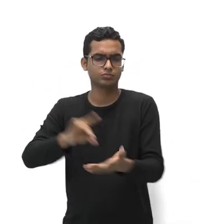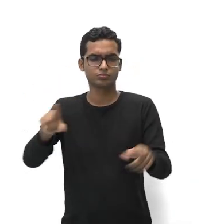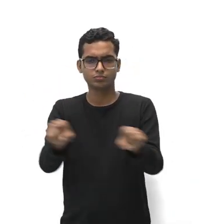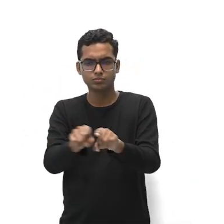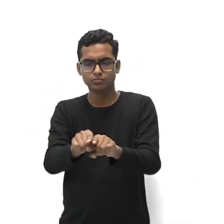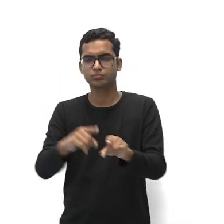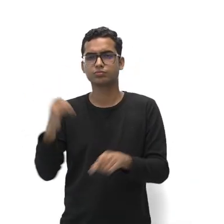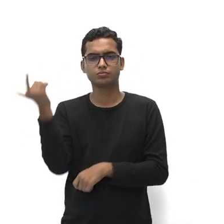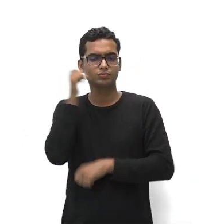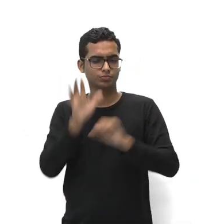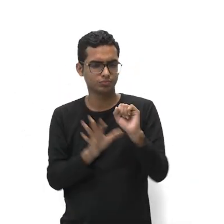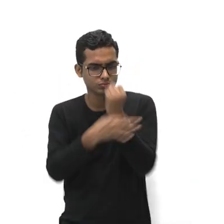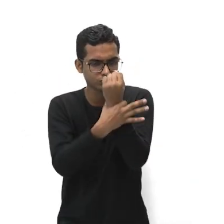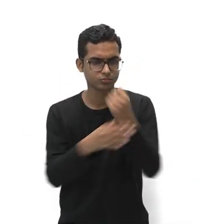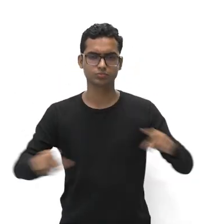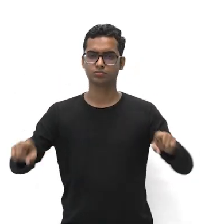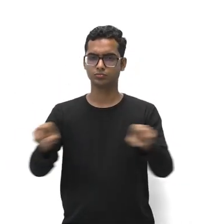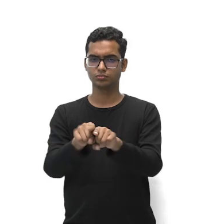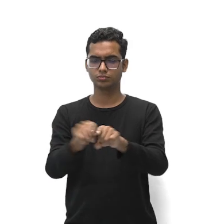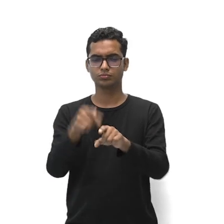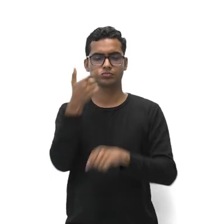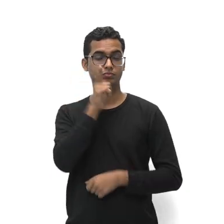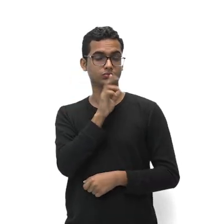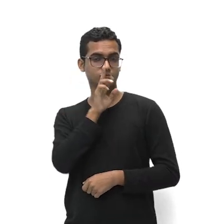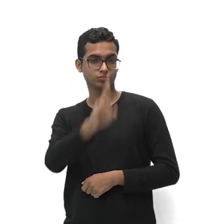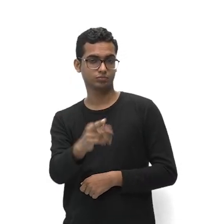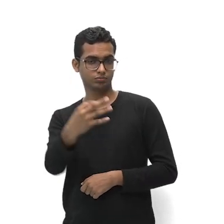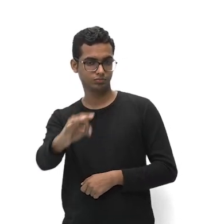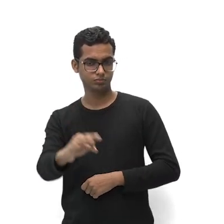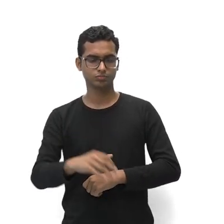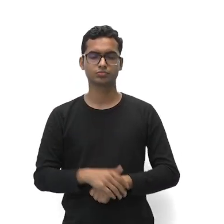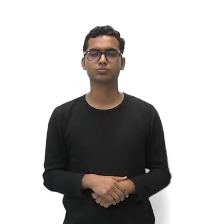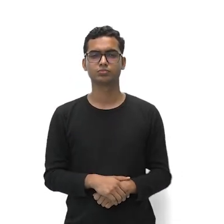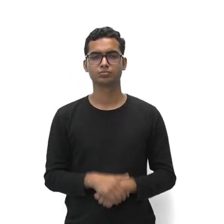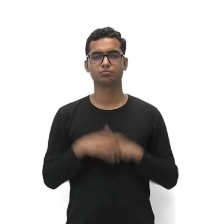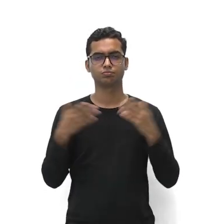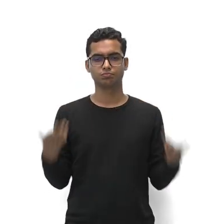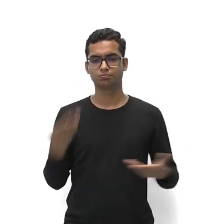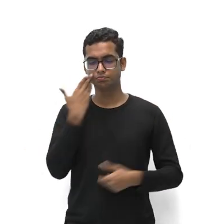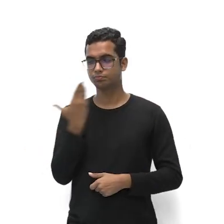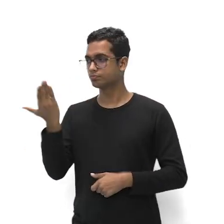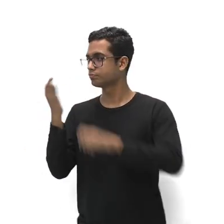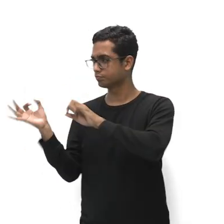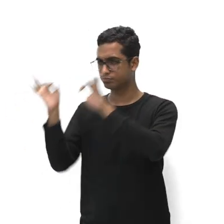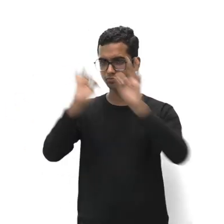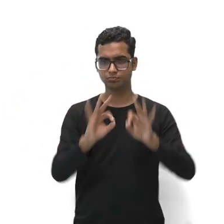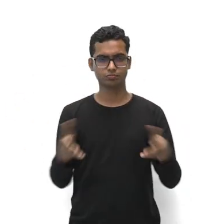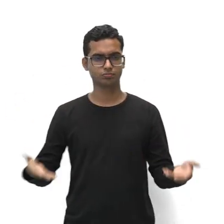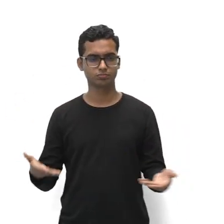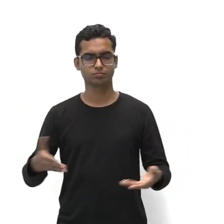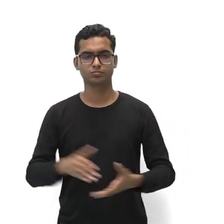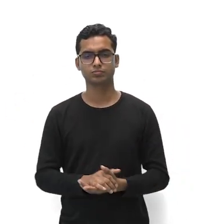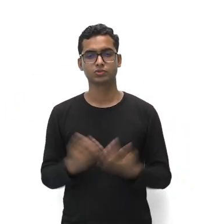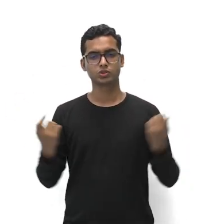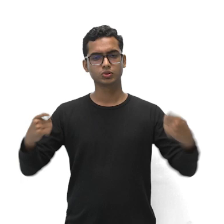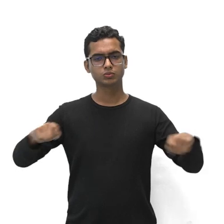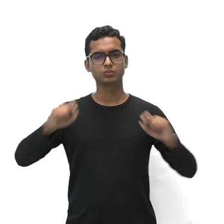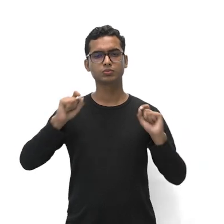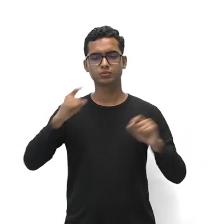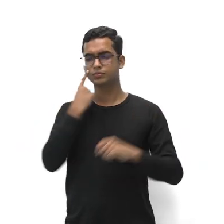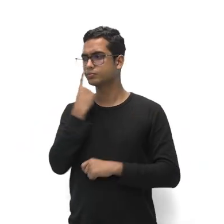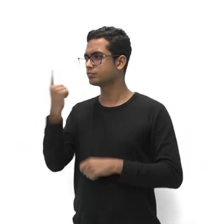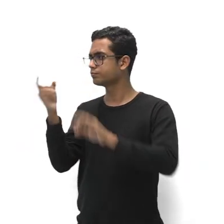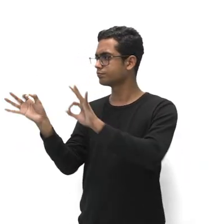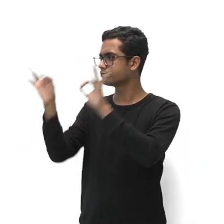né, tenha mais segurança de desenvolvê-la. Então, olha só, você pode pegar aqui, né,